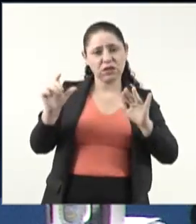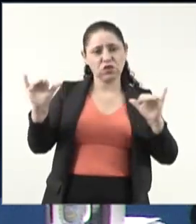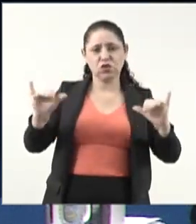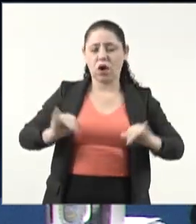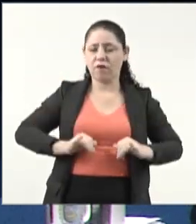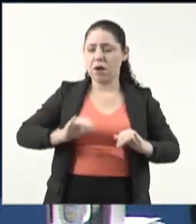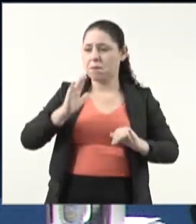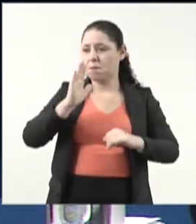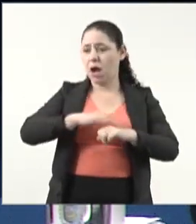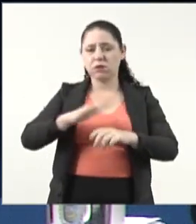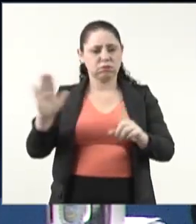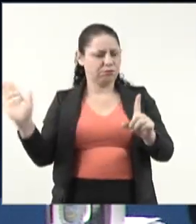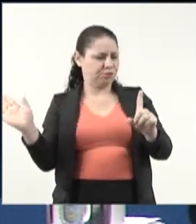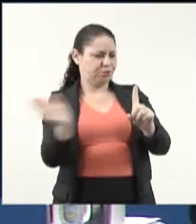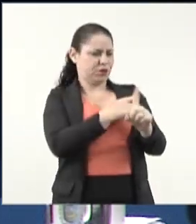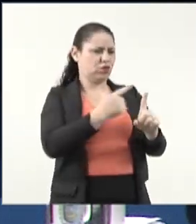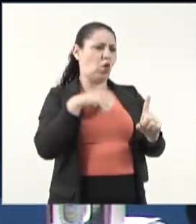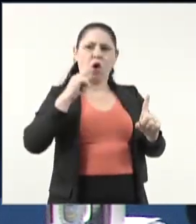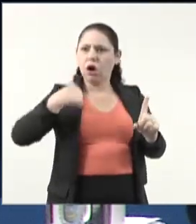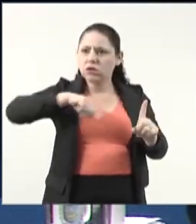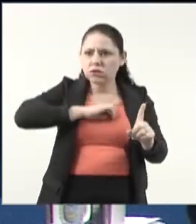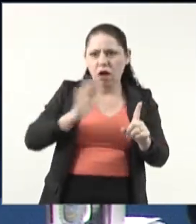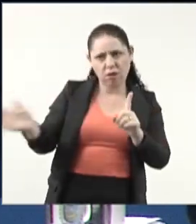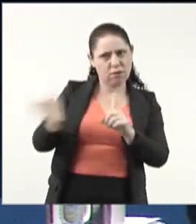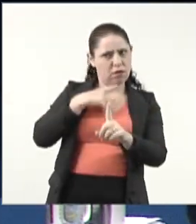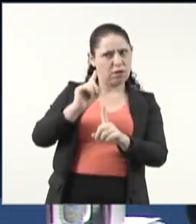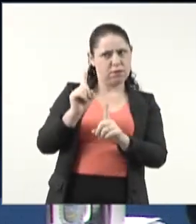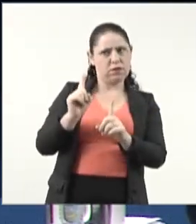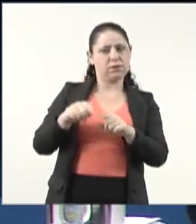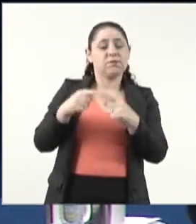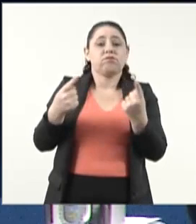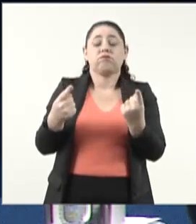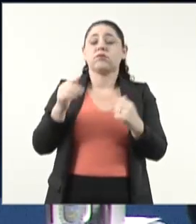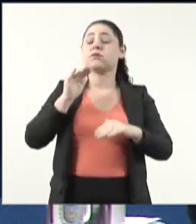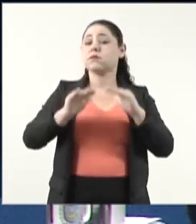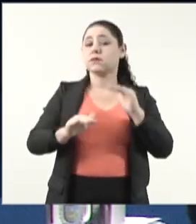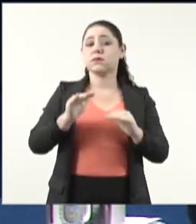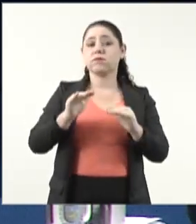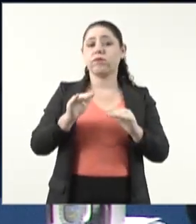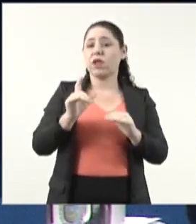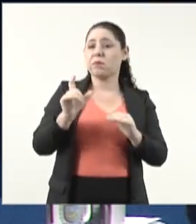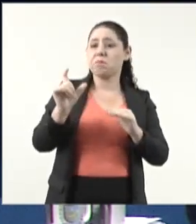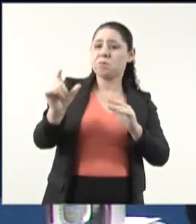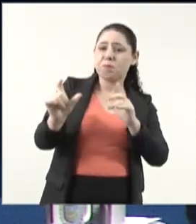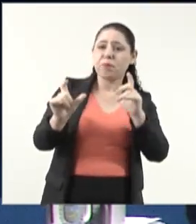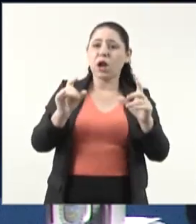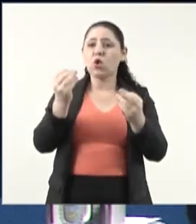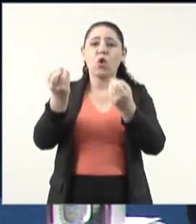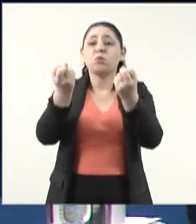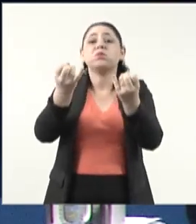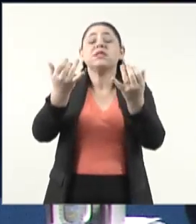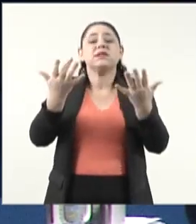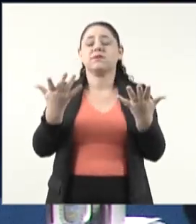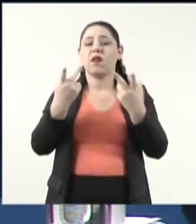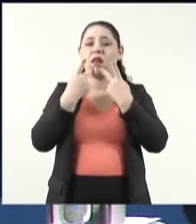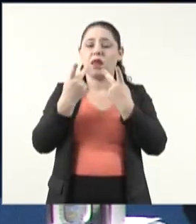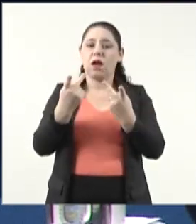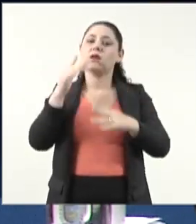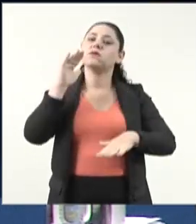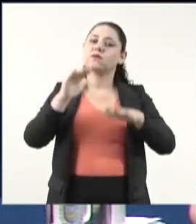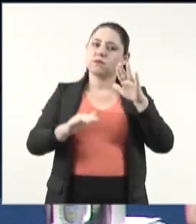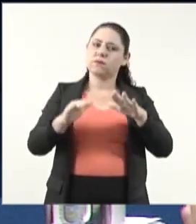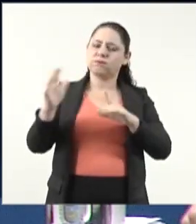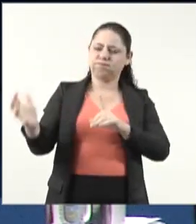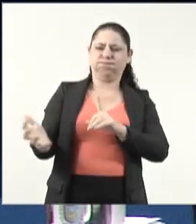um tapa. Claro que nós não queremos ser agredida fisicamente, mas no colocar, na forma de falar, muitas vezes